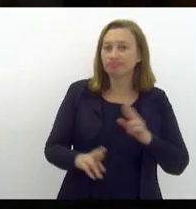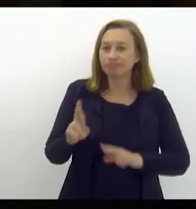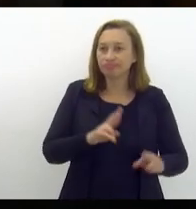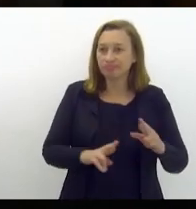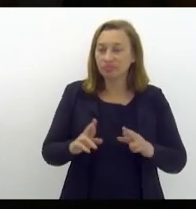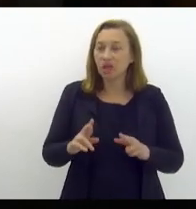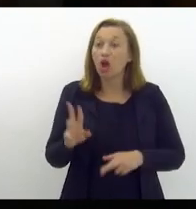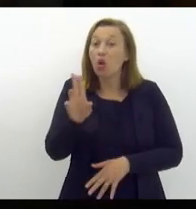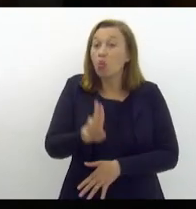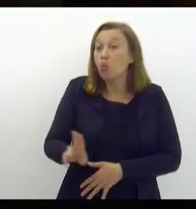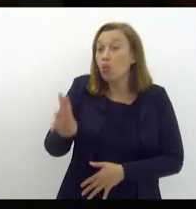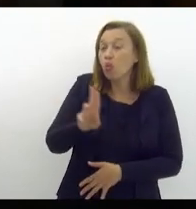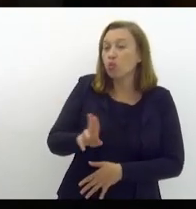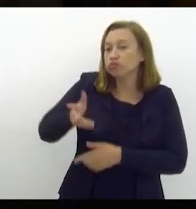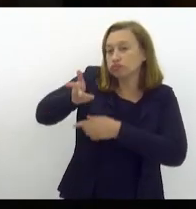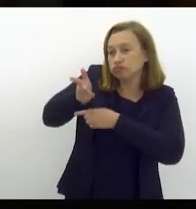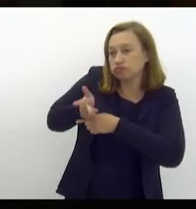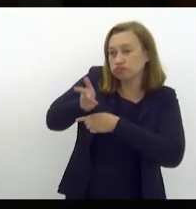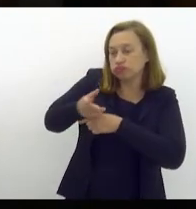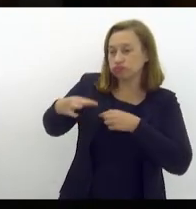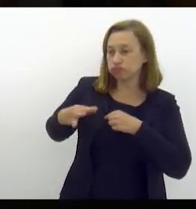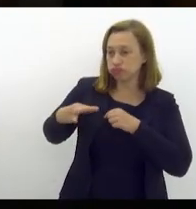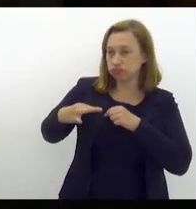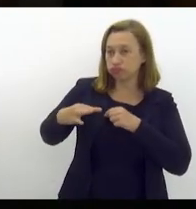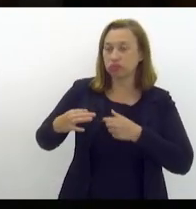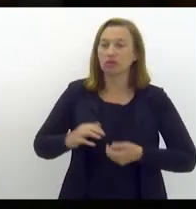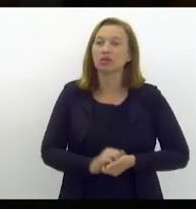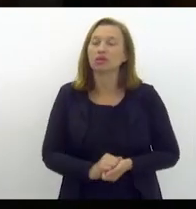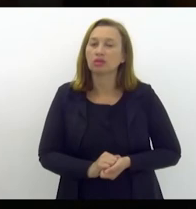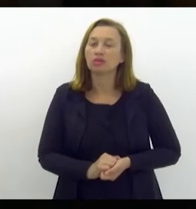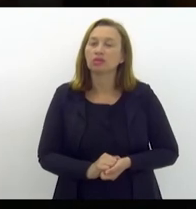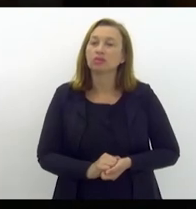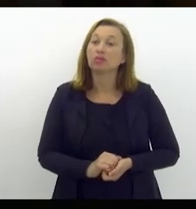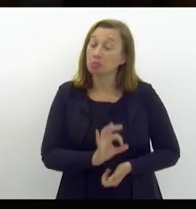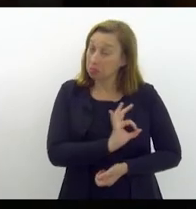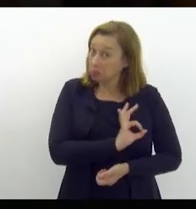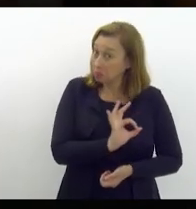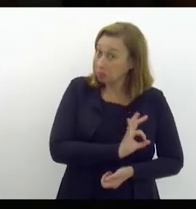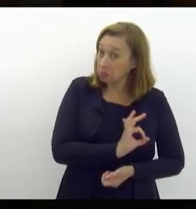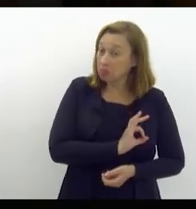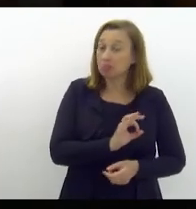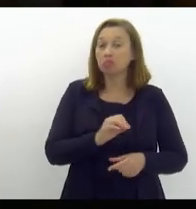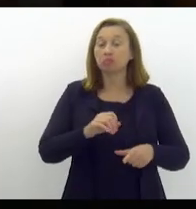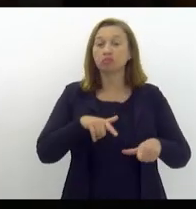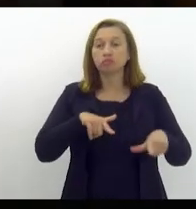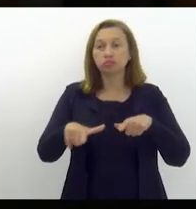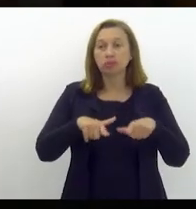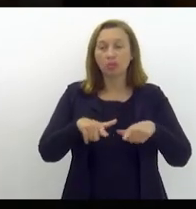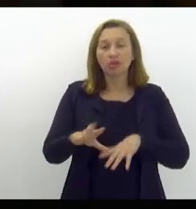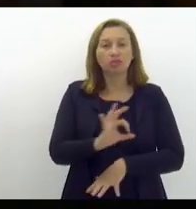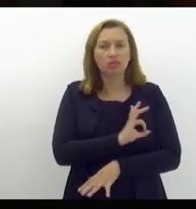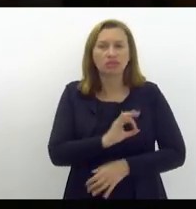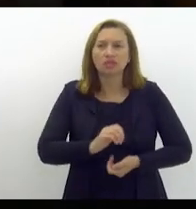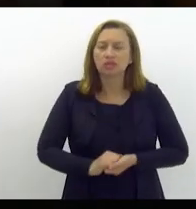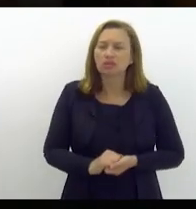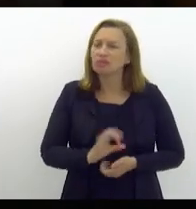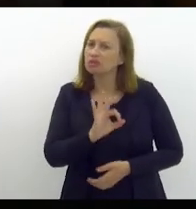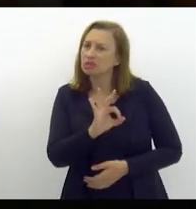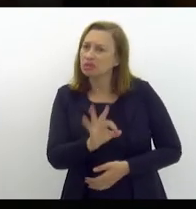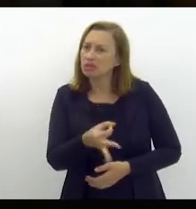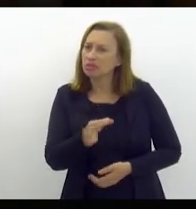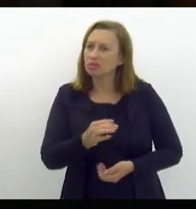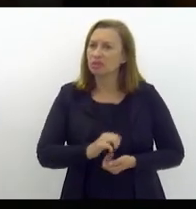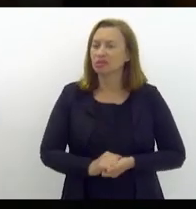ao uso de câmeras corporais nos policiais, em ação policial, e,